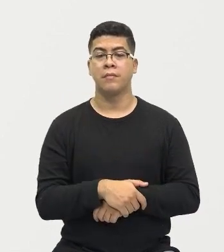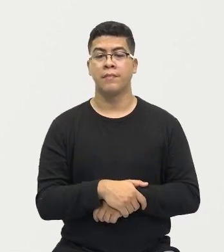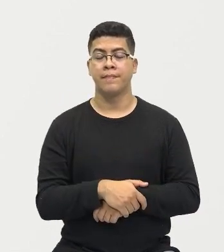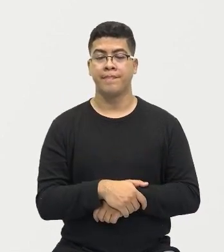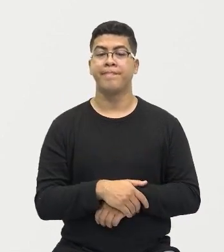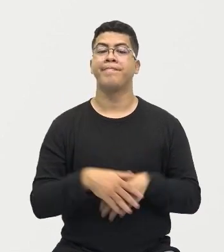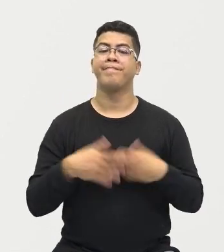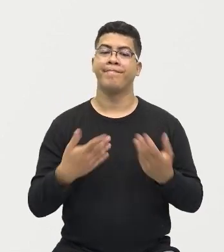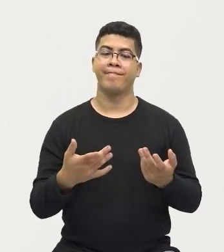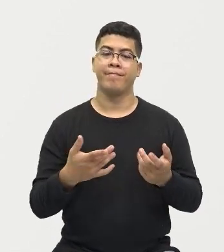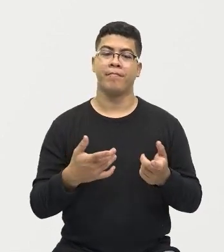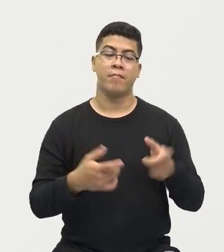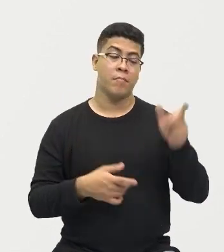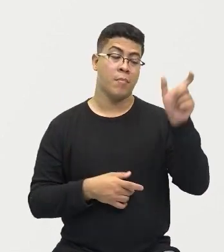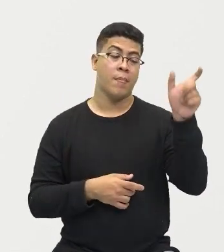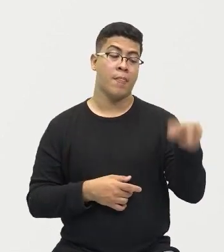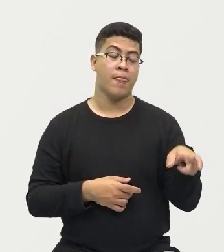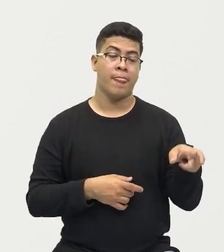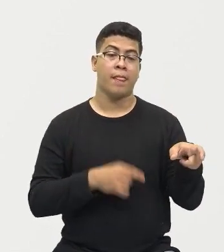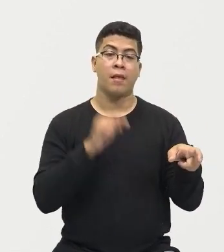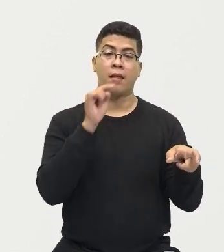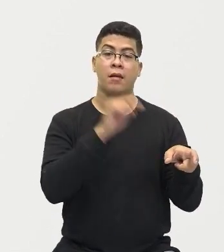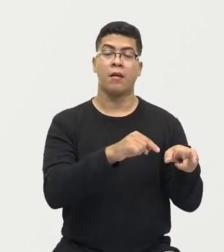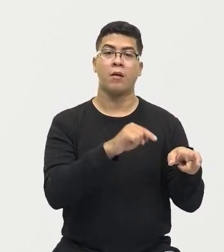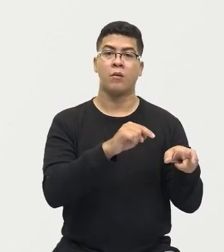técnico. Exatamente, foi o técnico, né?